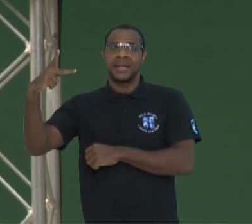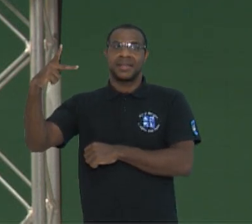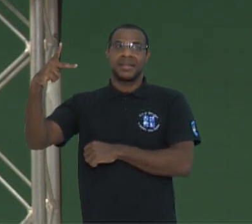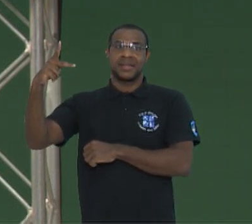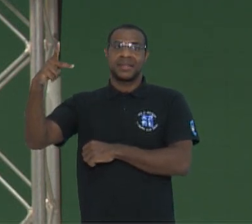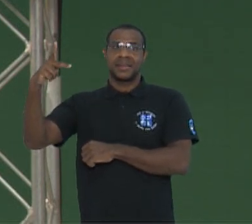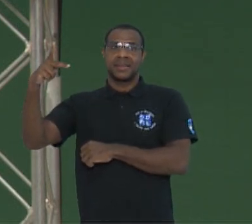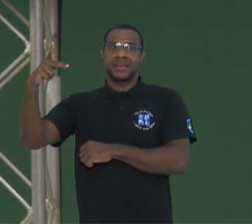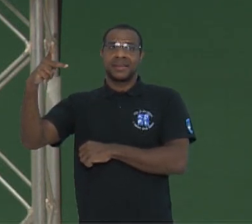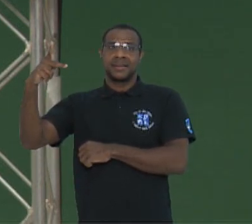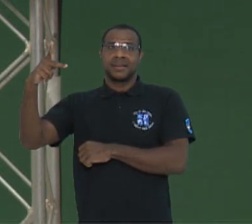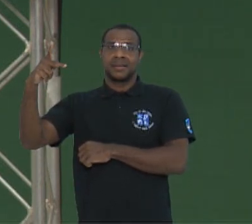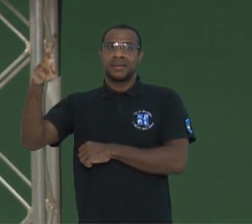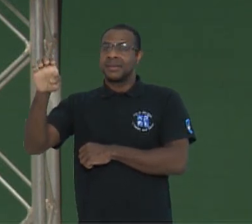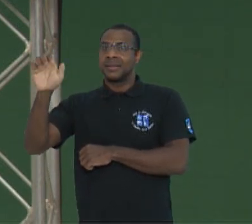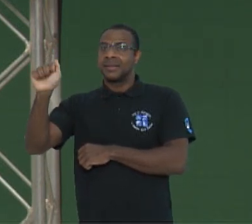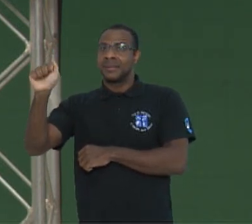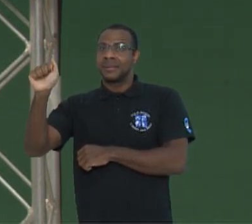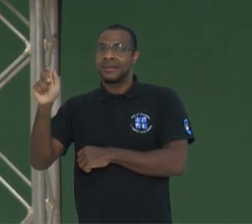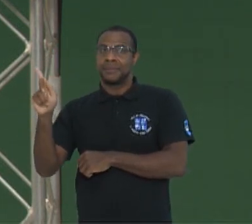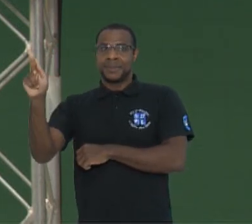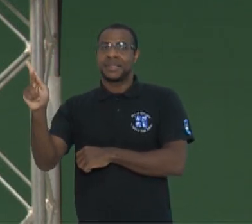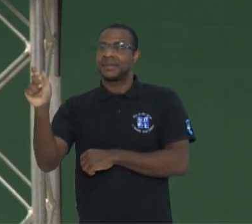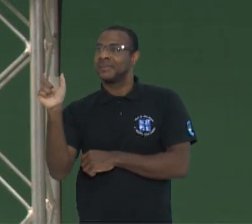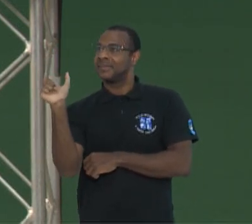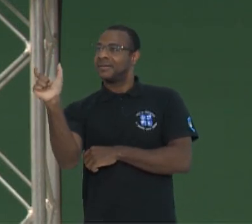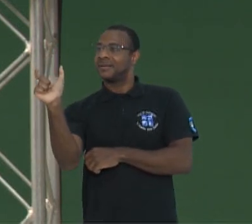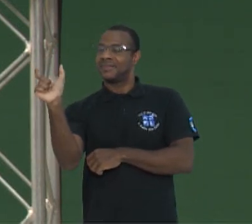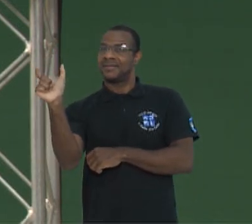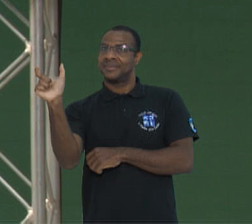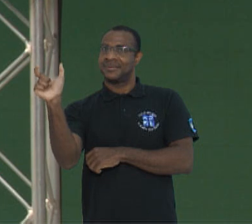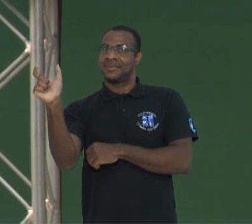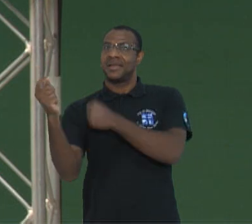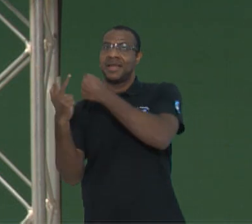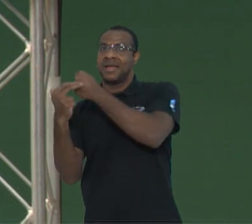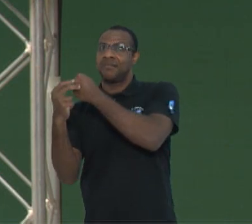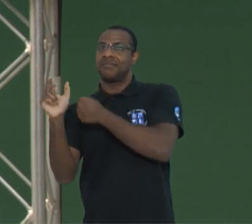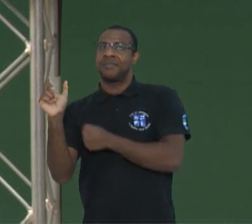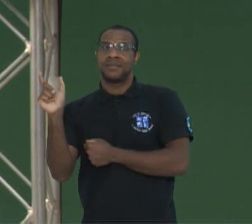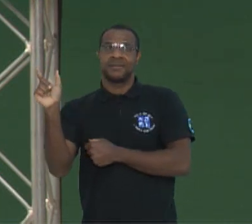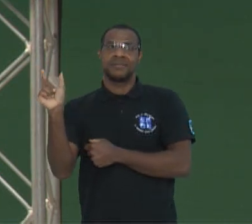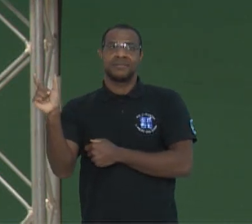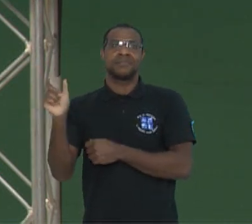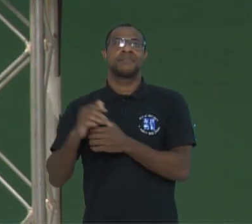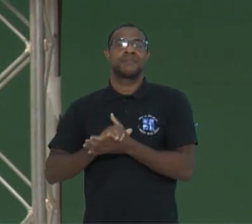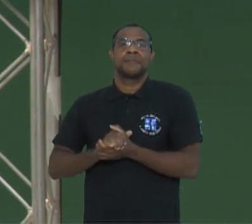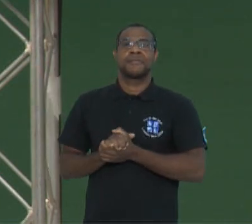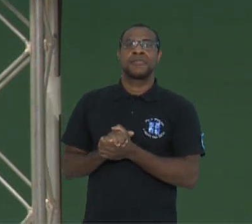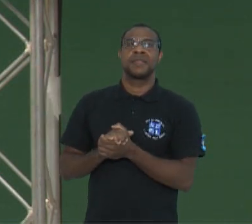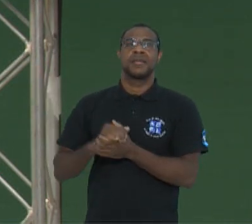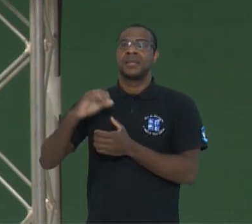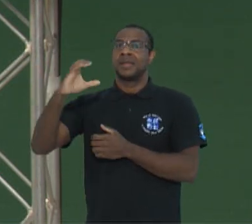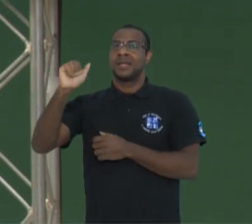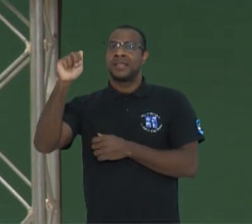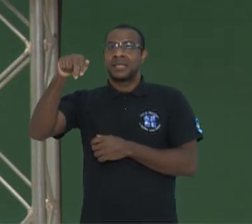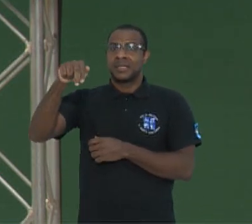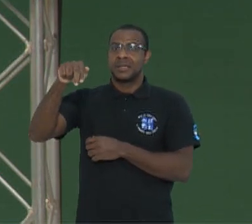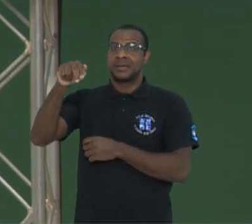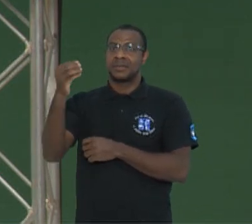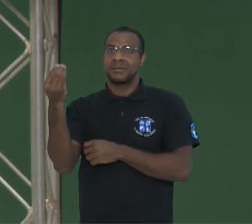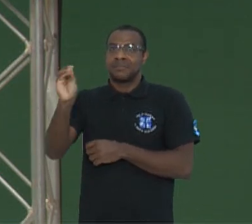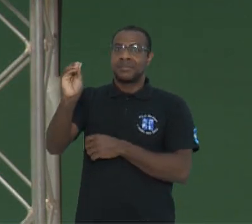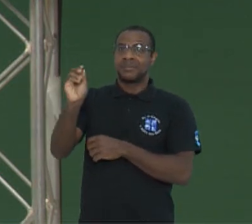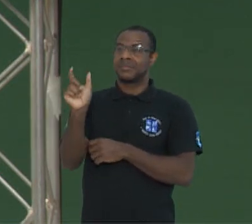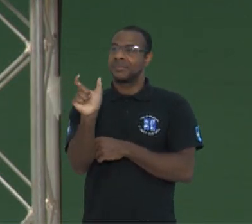nós precisamos manter com o verbo modal, o verbo seguinte sempre vem na forma base, sem